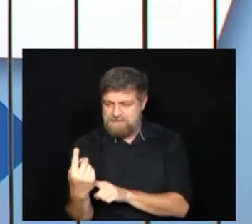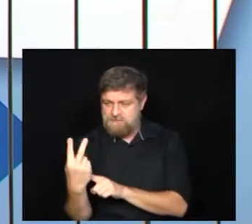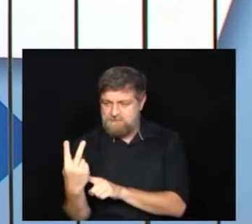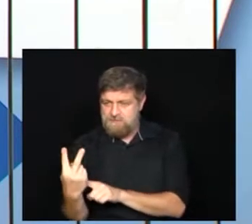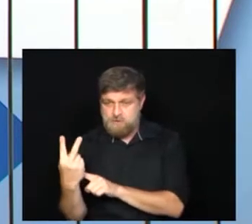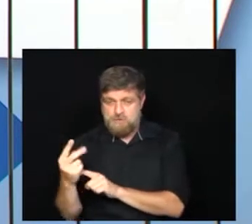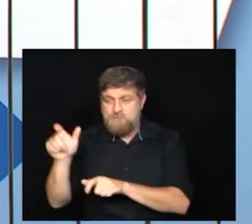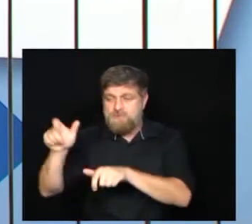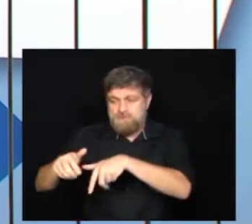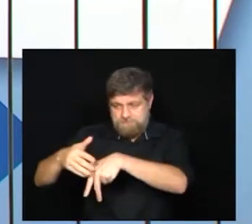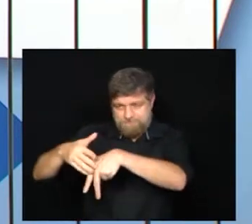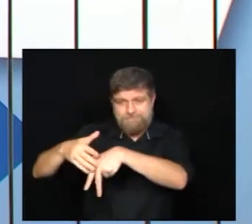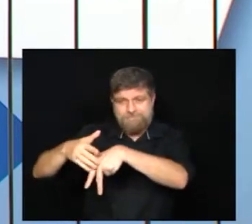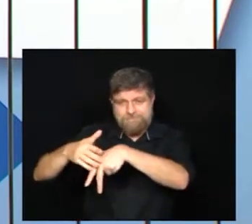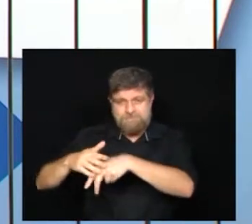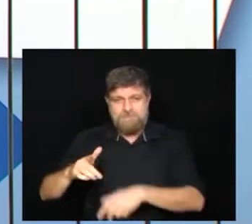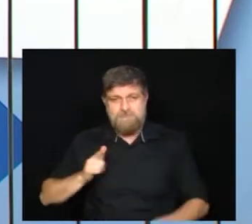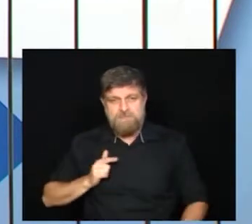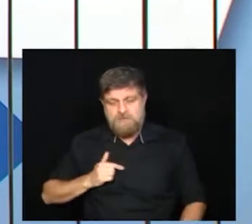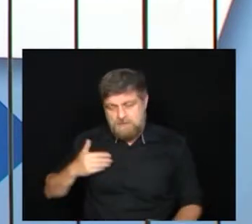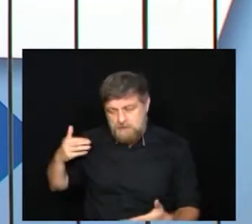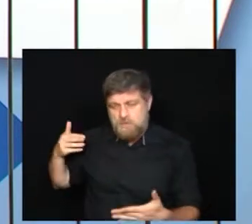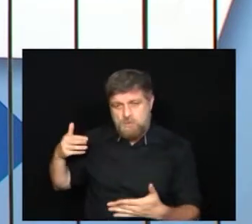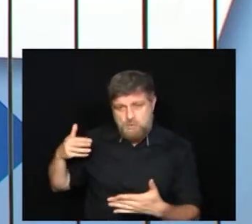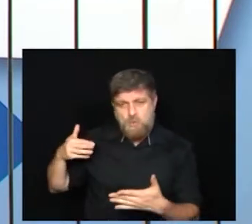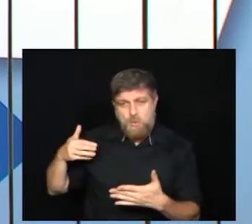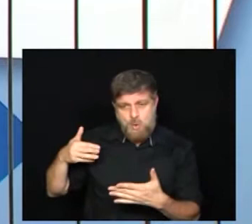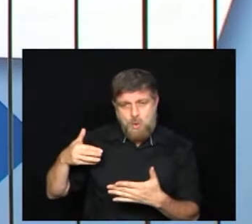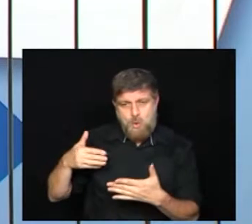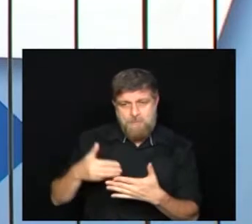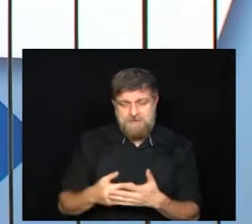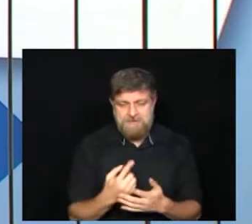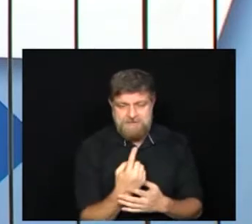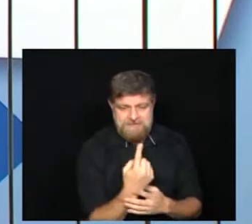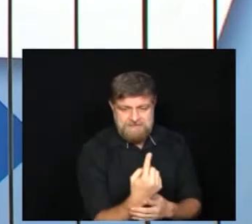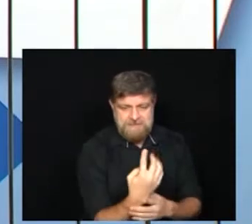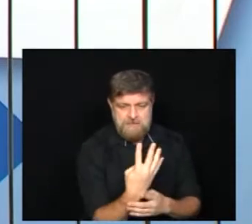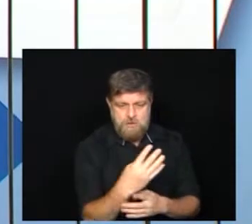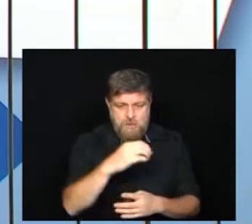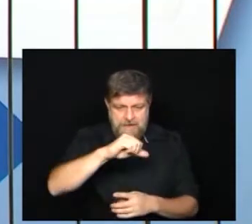4.363.122 casos da doença desde o início da pandemia, com